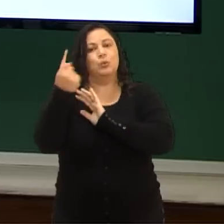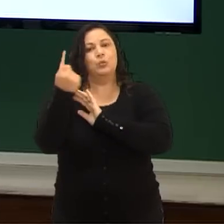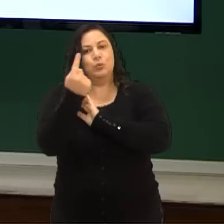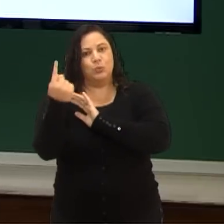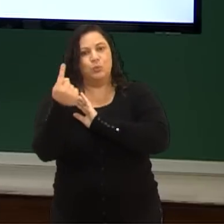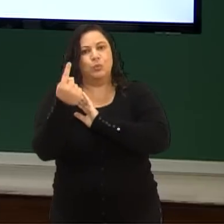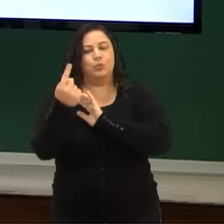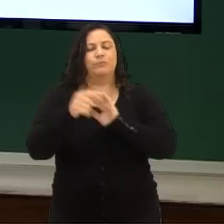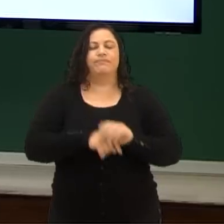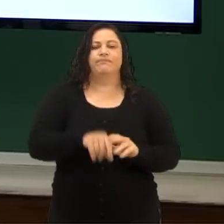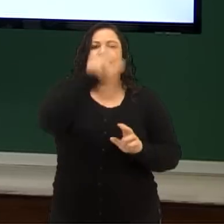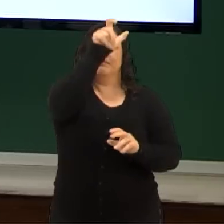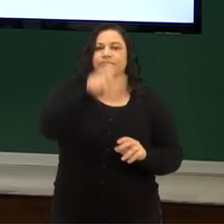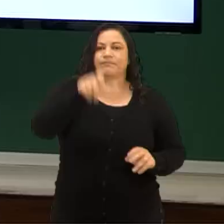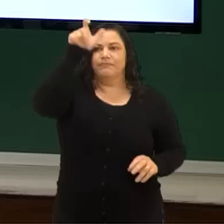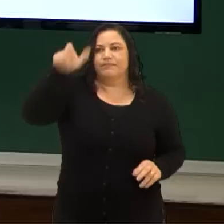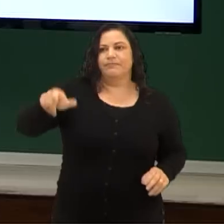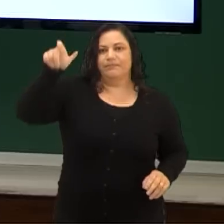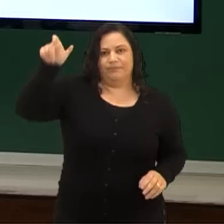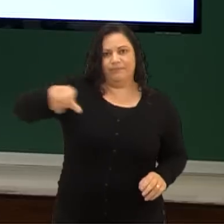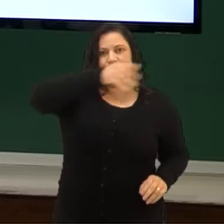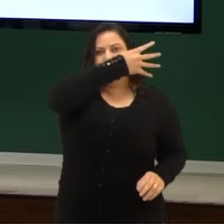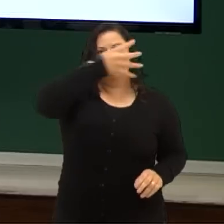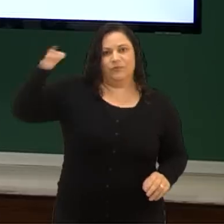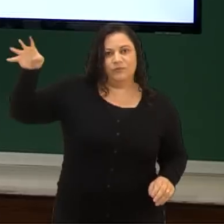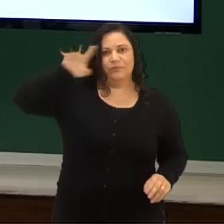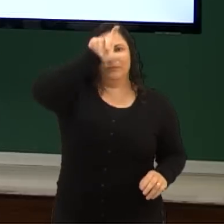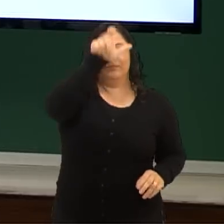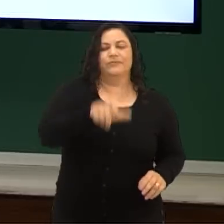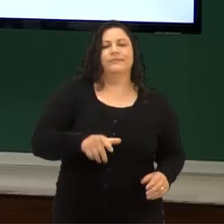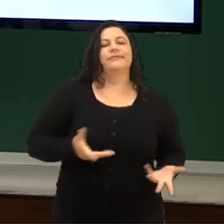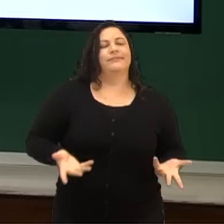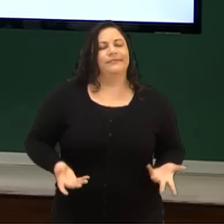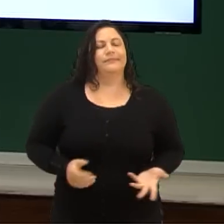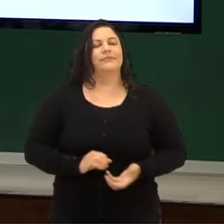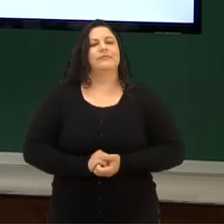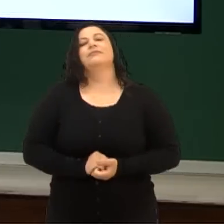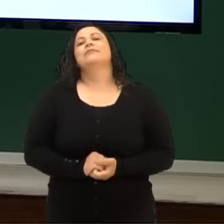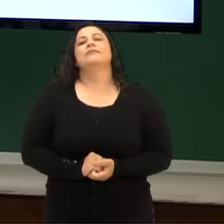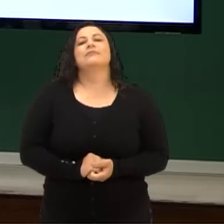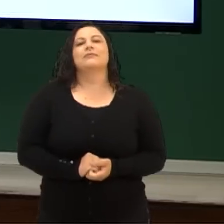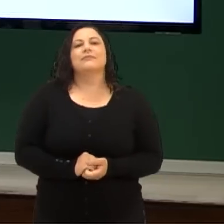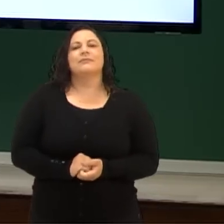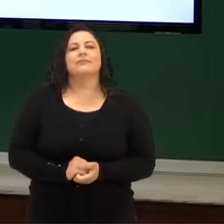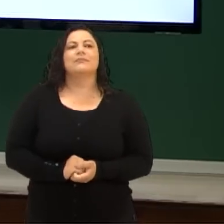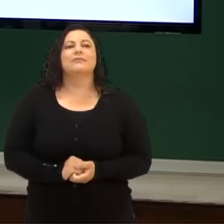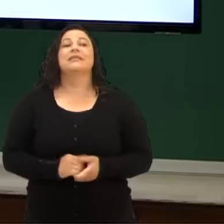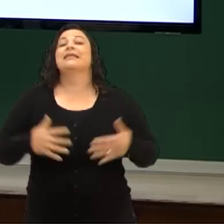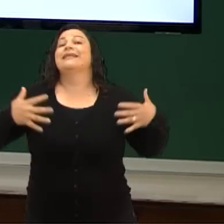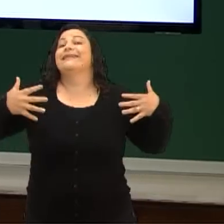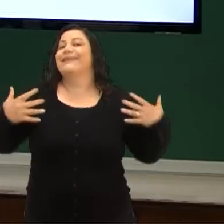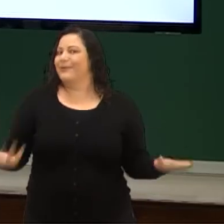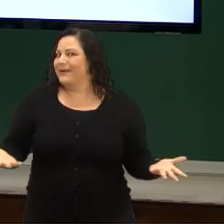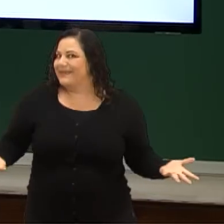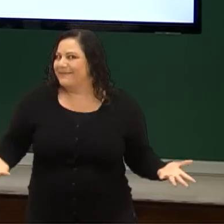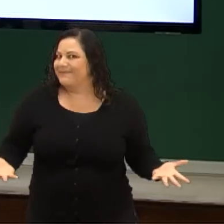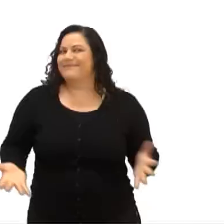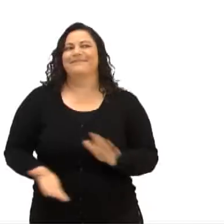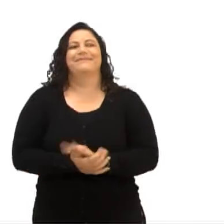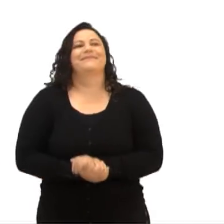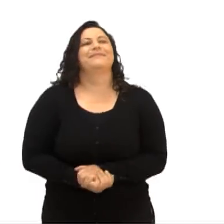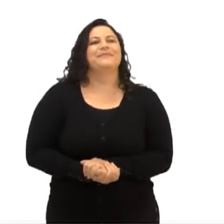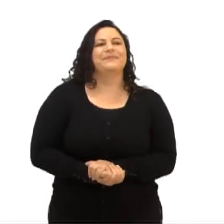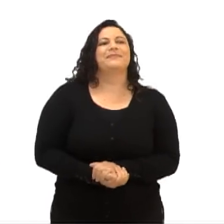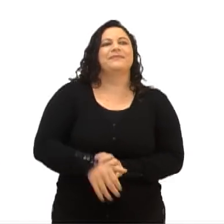Beleza? Essa é a diferença entre uma matriz e a sua transposta. Tá certo? Tarará, tarará, pum!